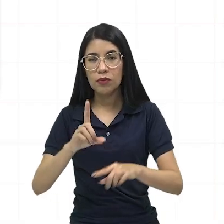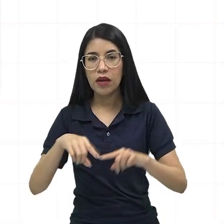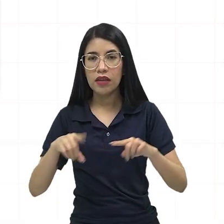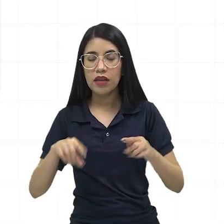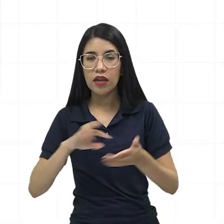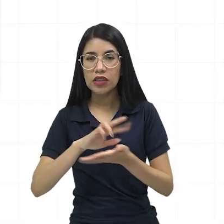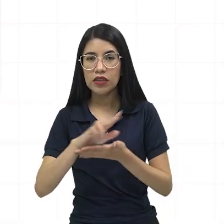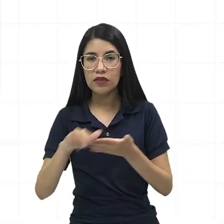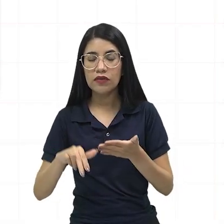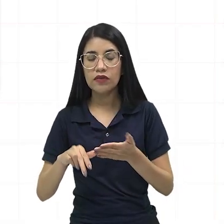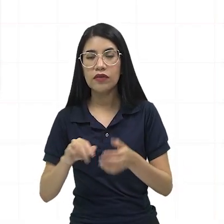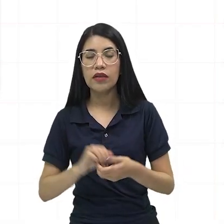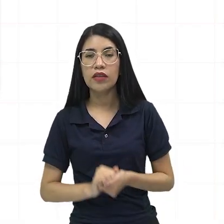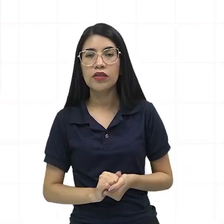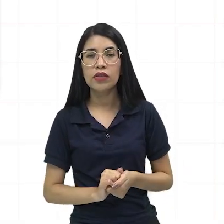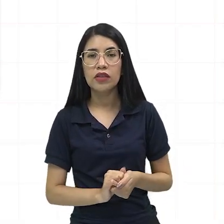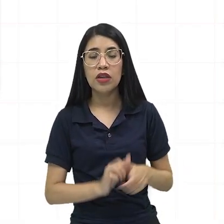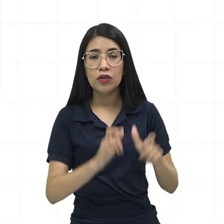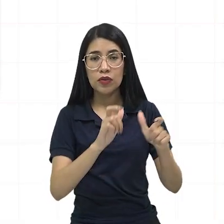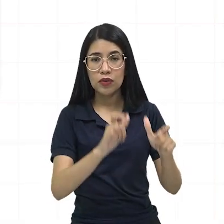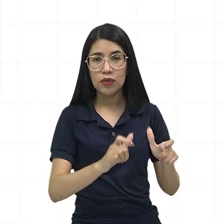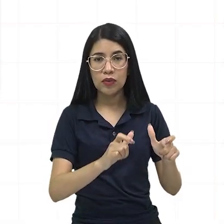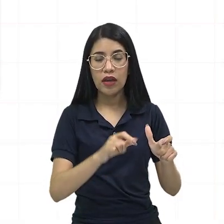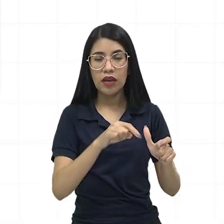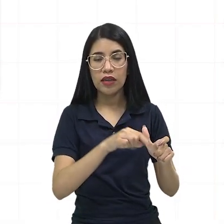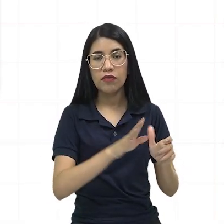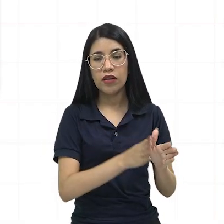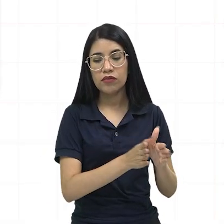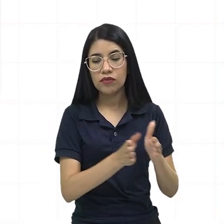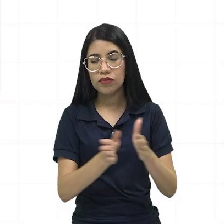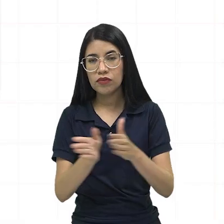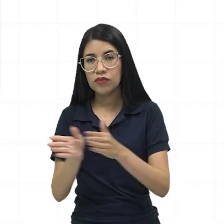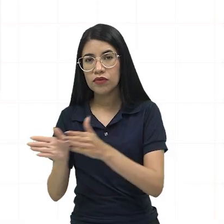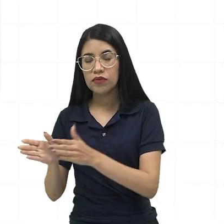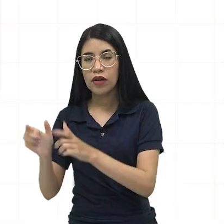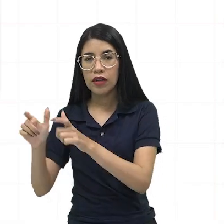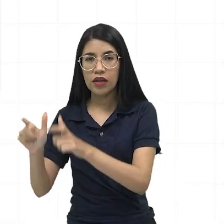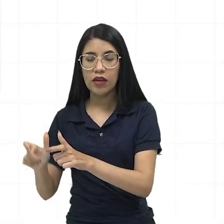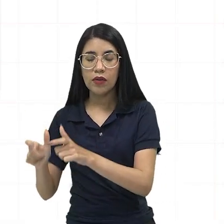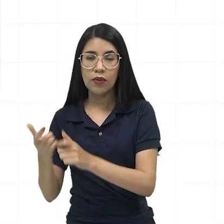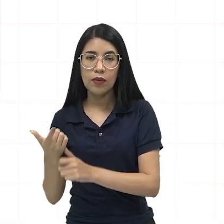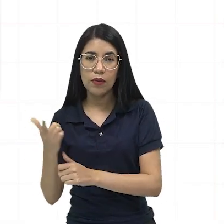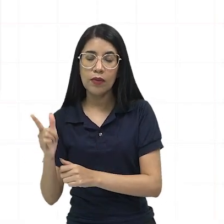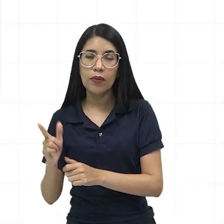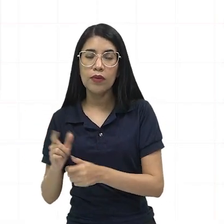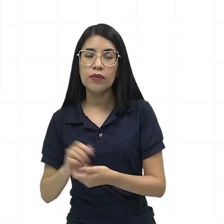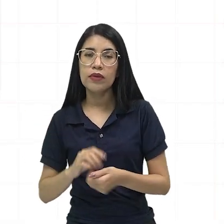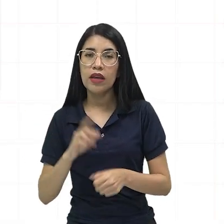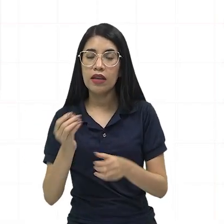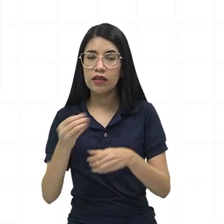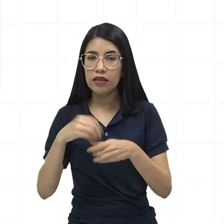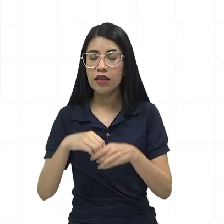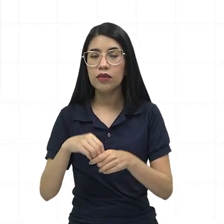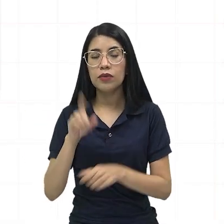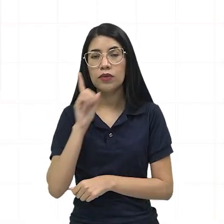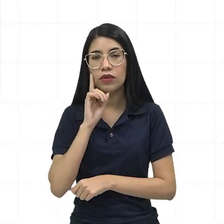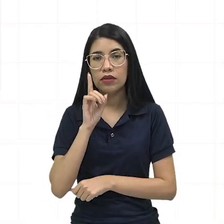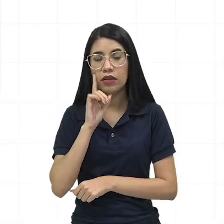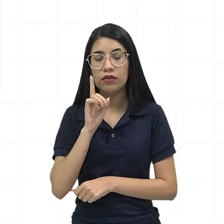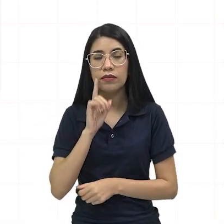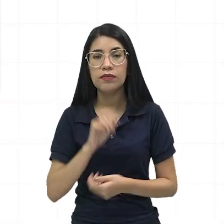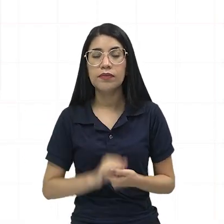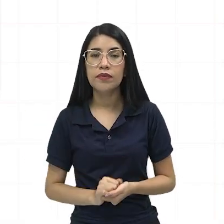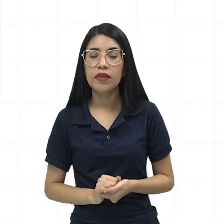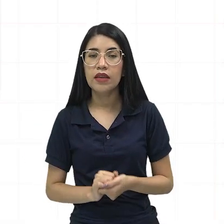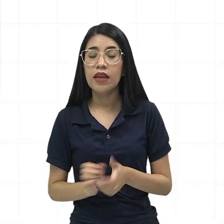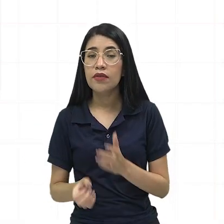do mar, de uma extremidade dos Estados Unidos até outra extremidade dos Estados Unidos. Esse canal, interessante que